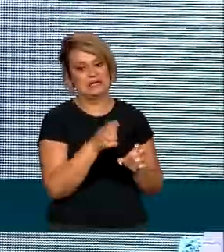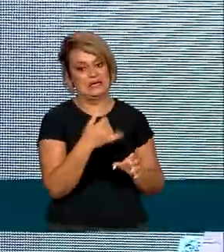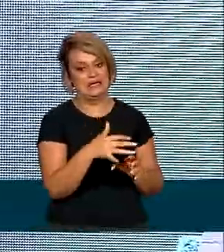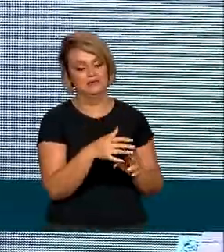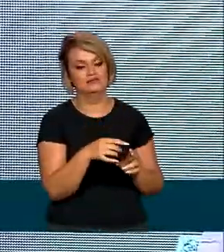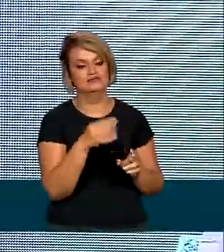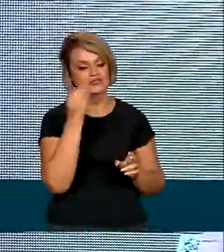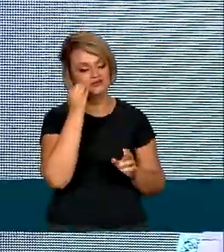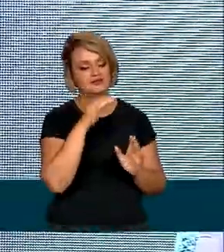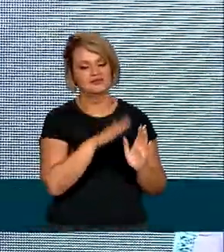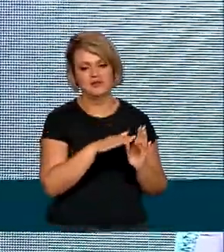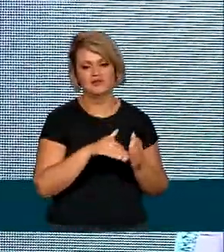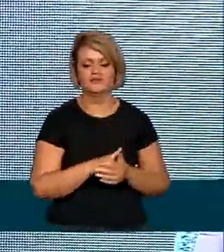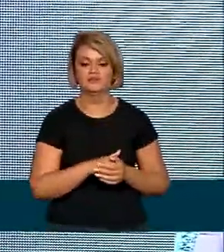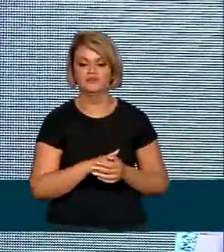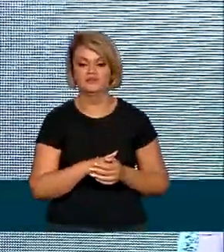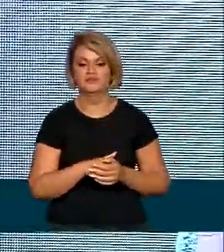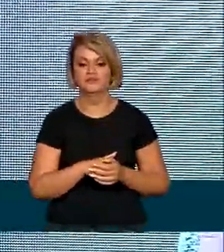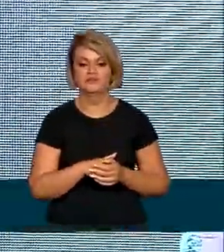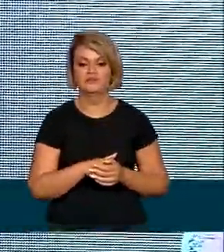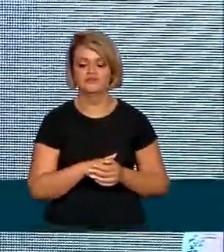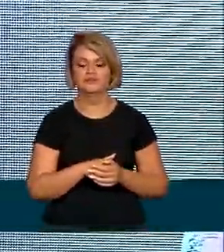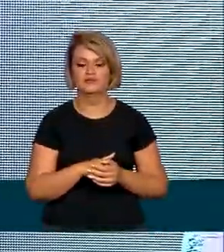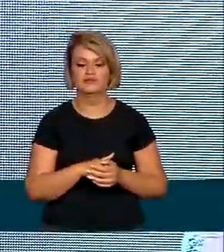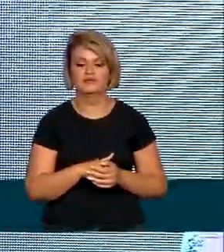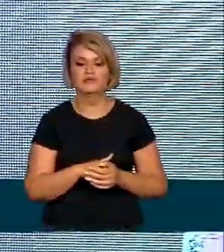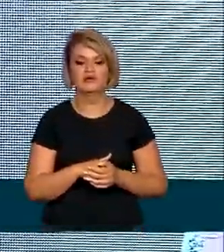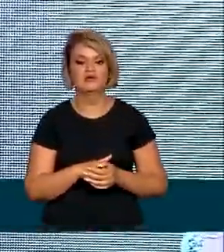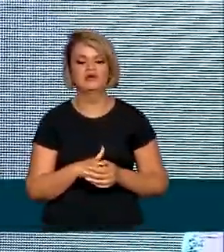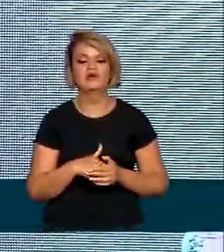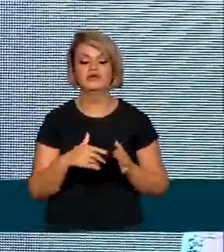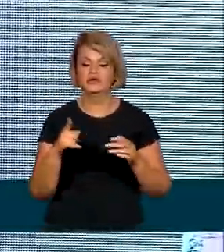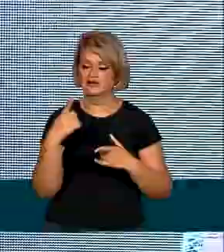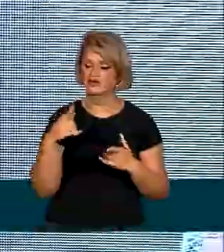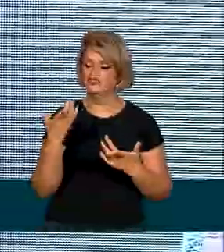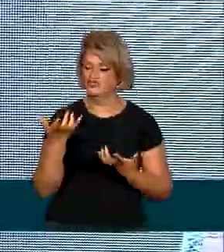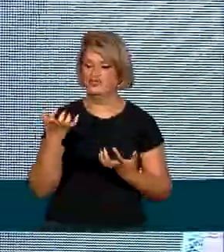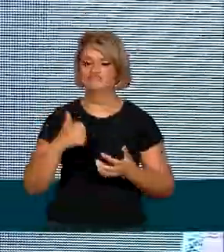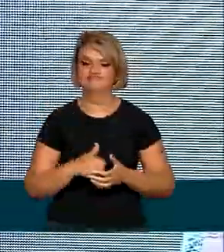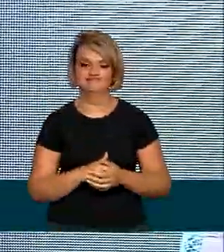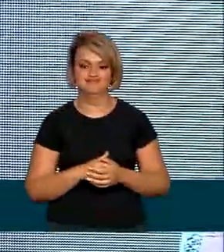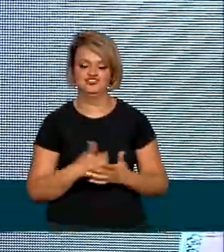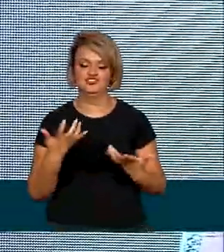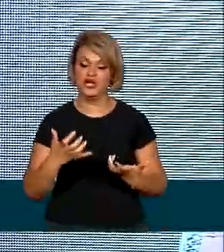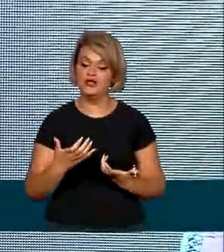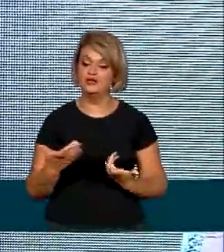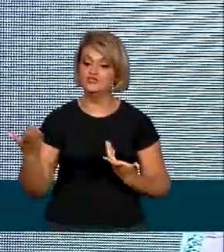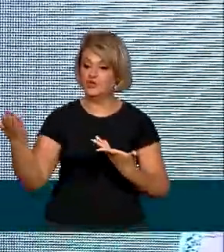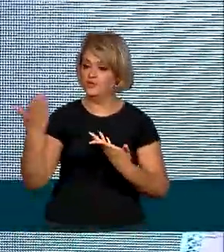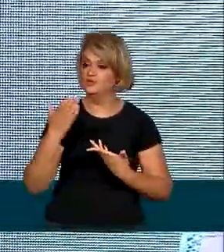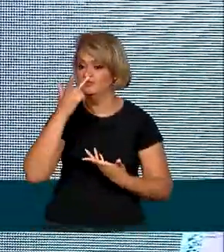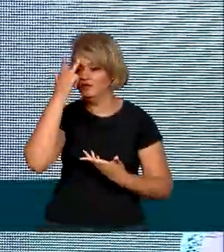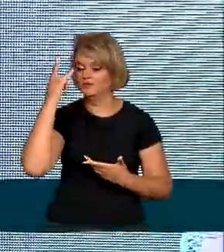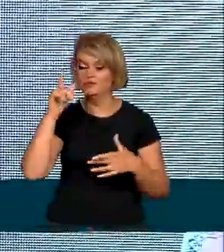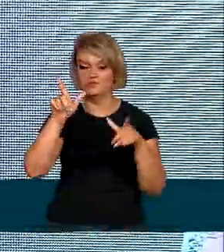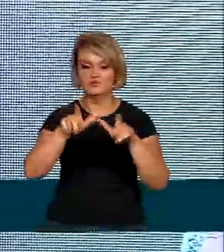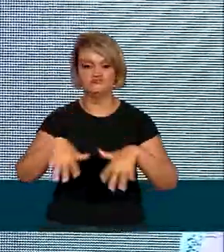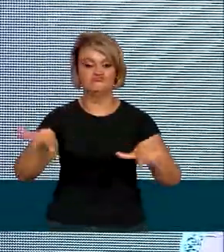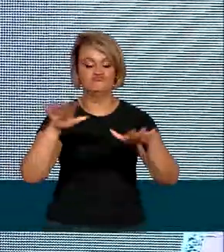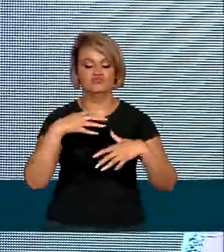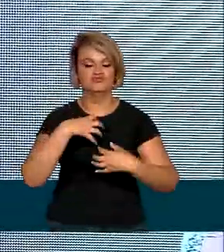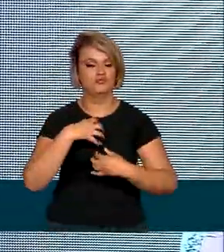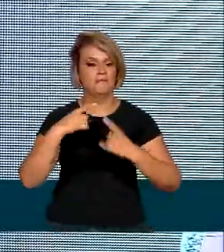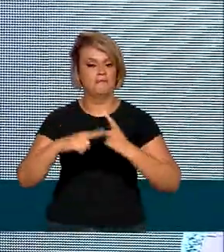e portanto essa nossa disposição Eu quero convidar todos para este